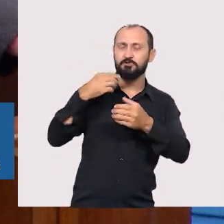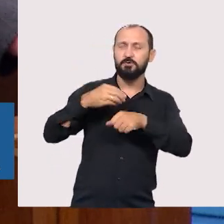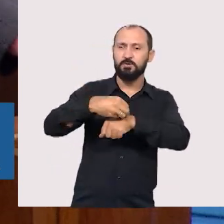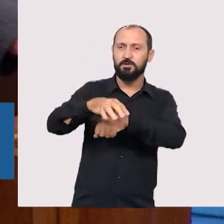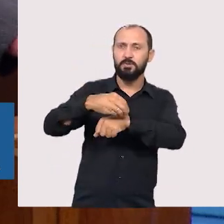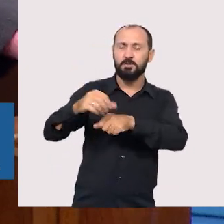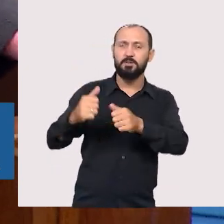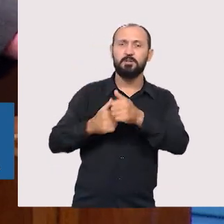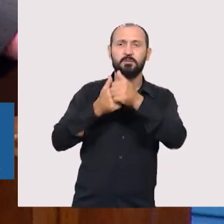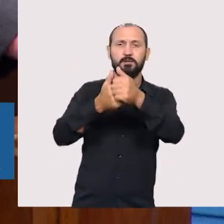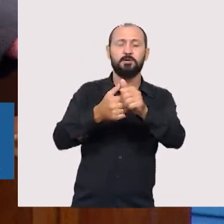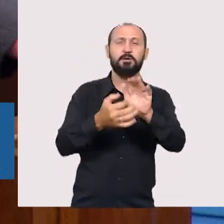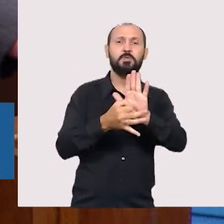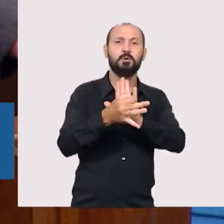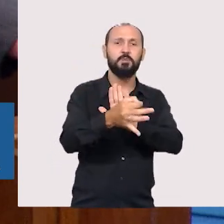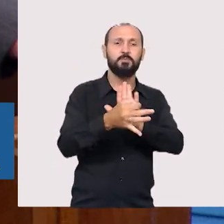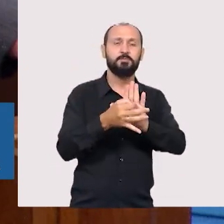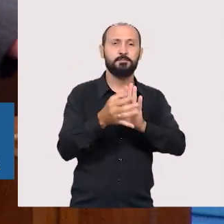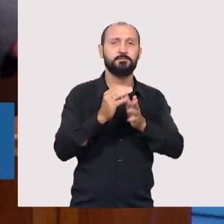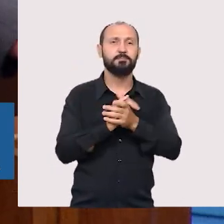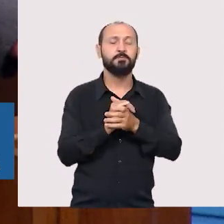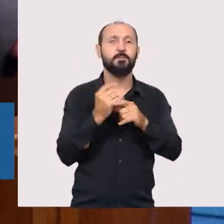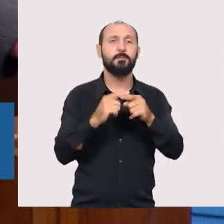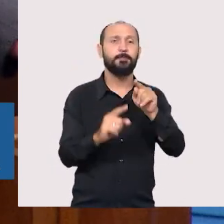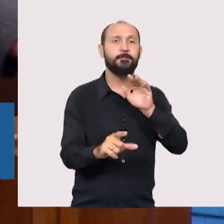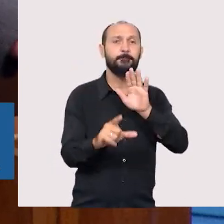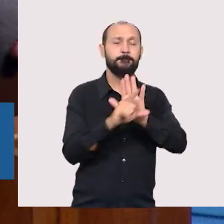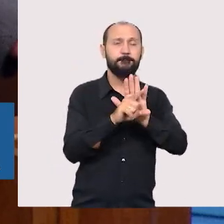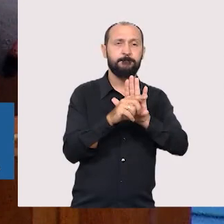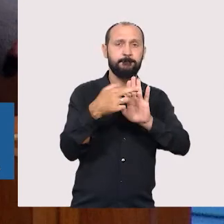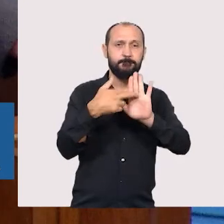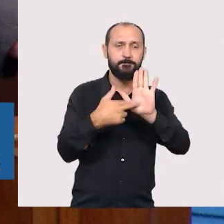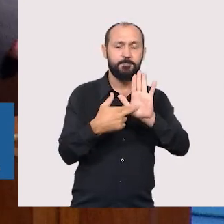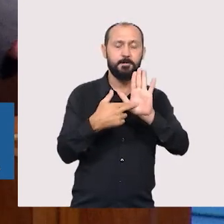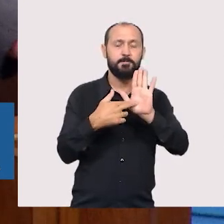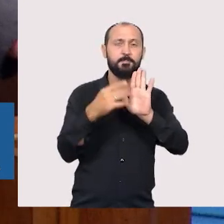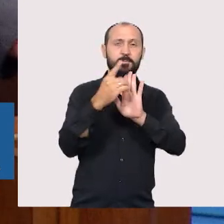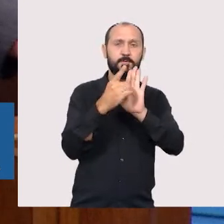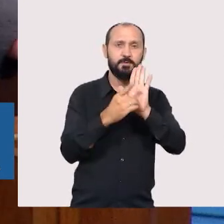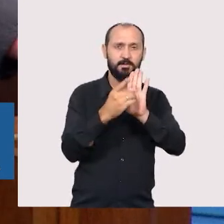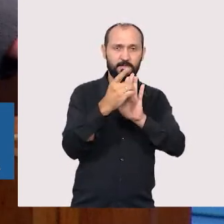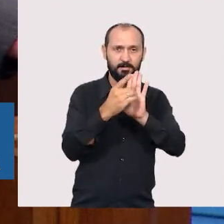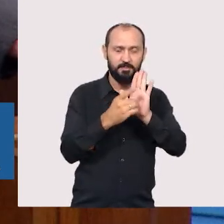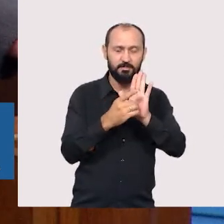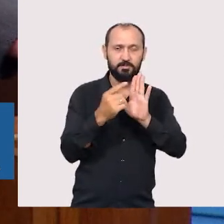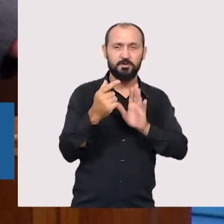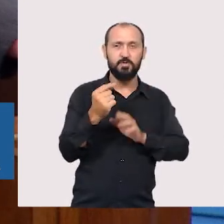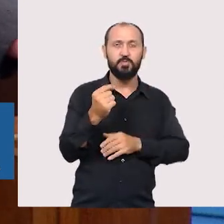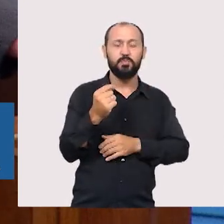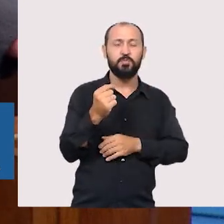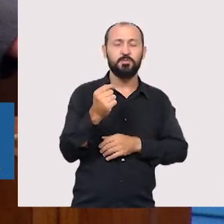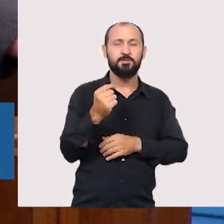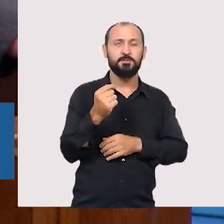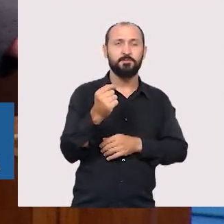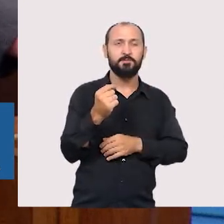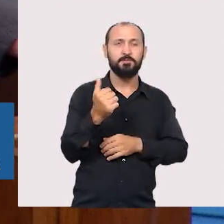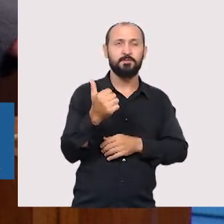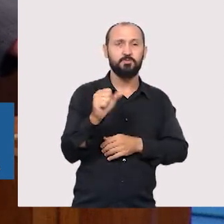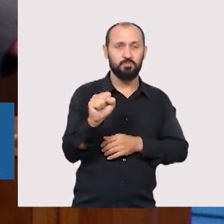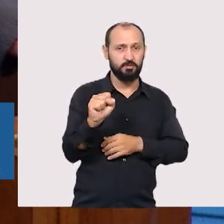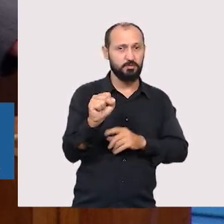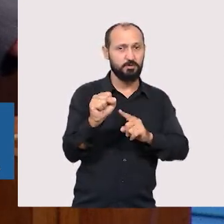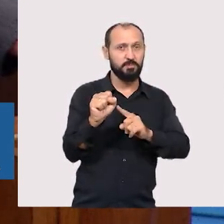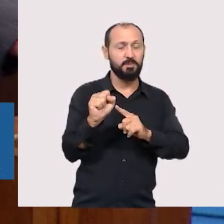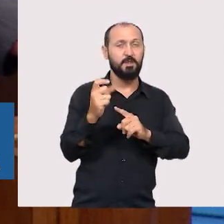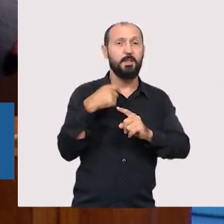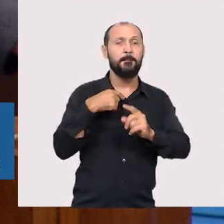deputado. Até foi já passado para a assessoria do senhor como uma proposta, porque essa lei, regulamentada pelo decreto de